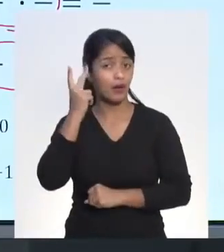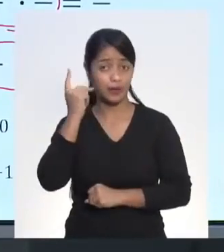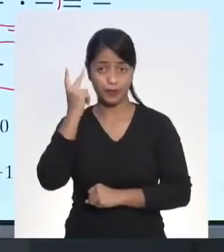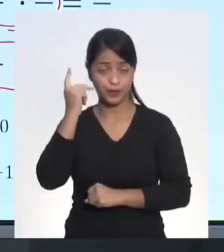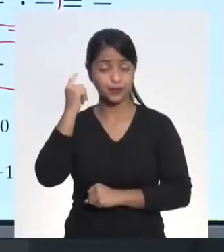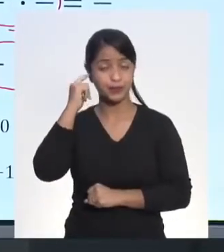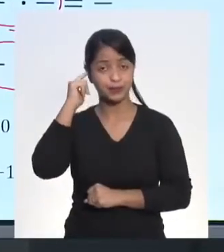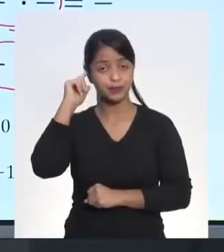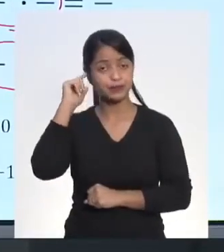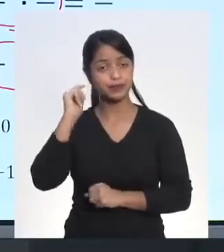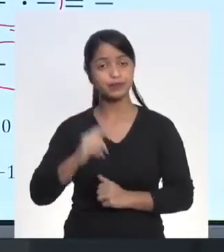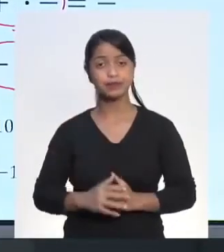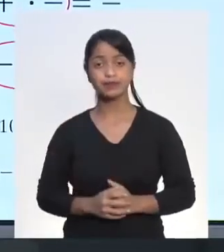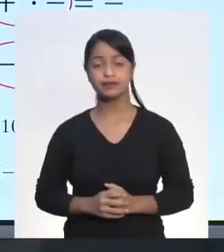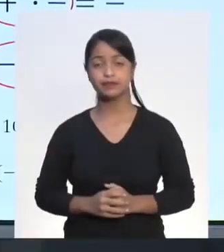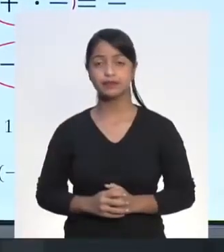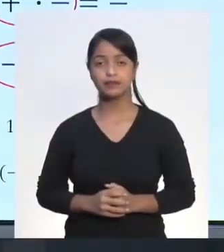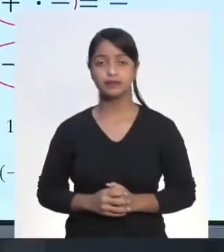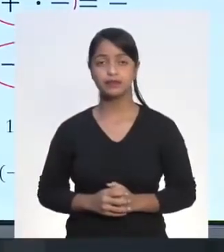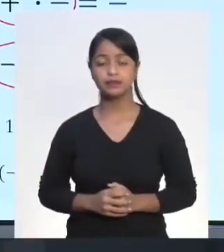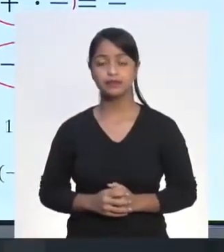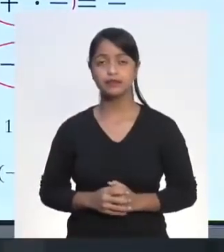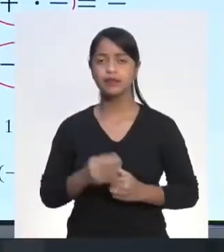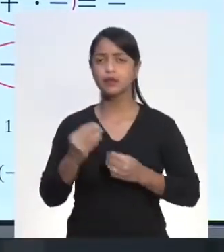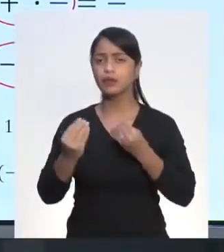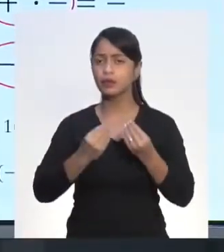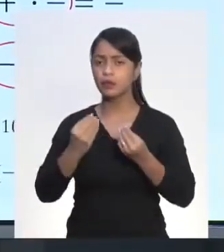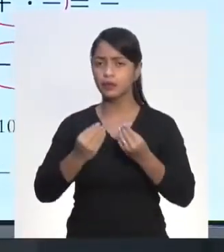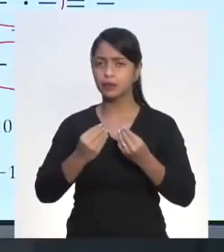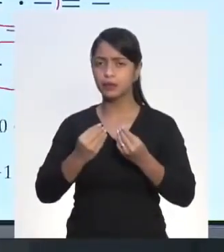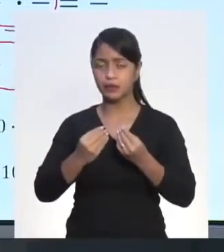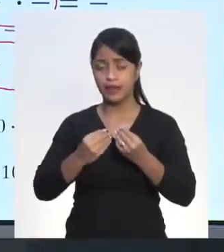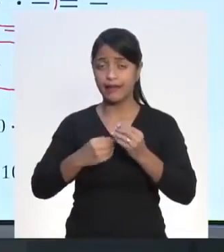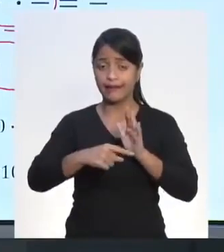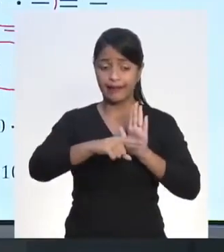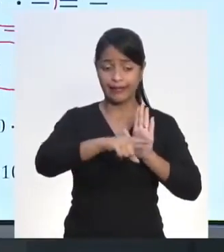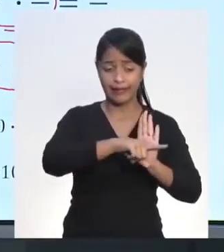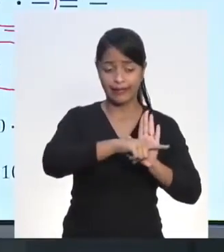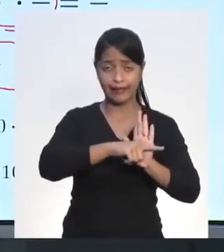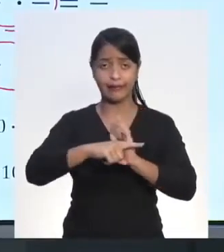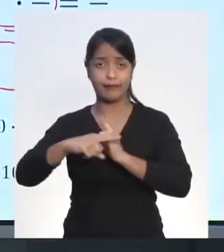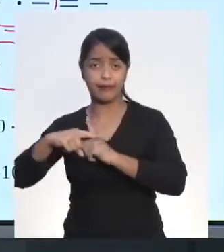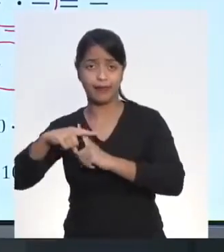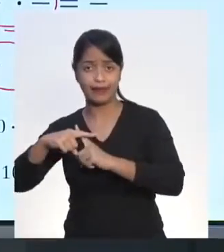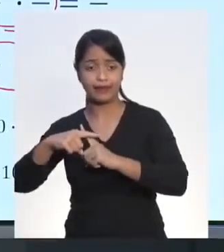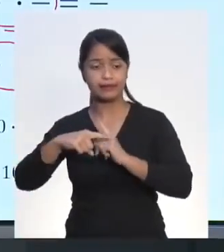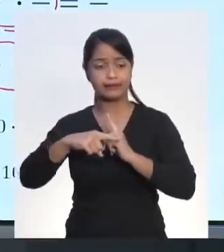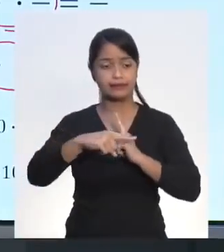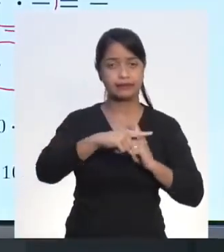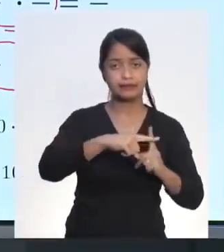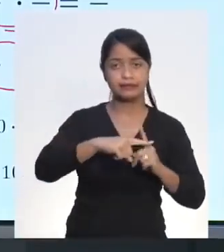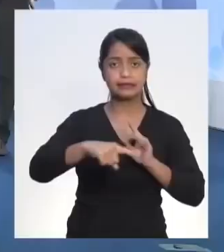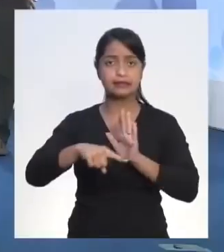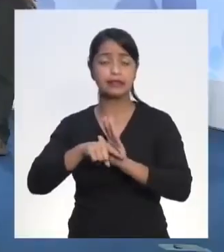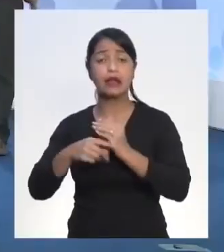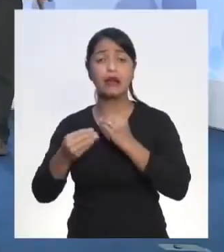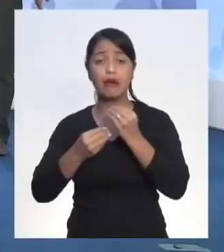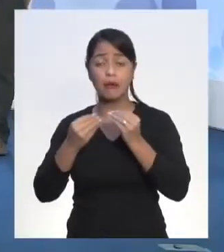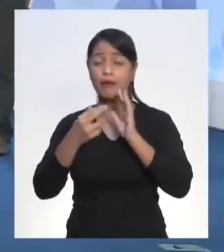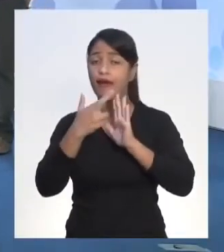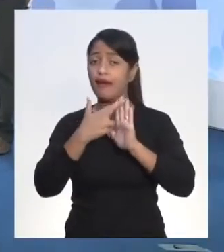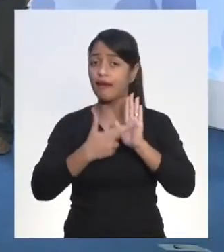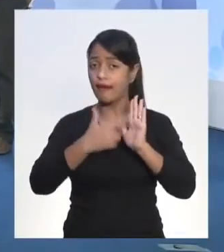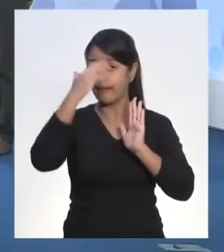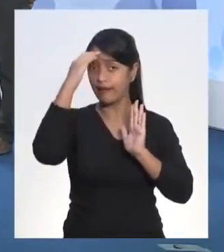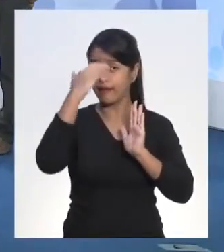faz essa operação. O sinal, aí você vai ter que meio que olhar essa regra aí, observar. Pode pôr na tela para eles,